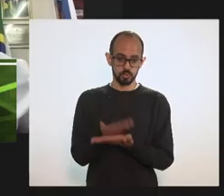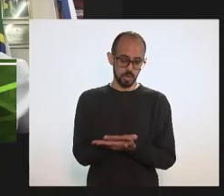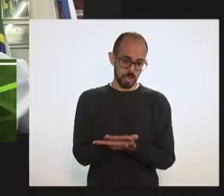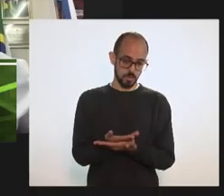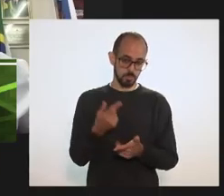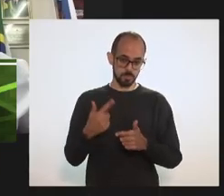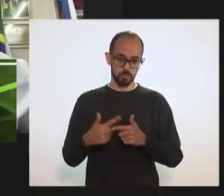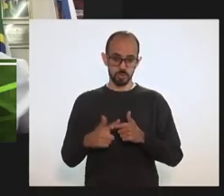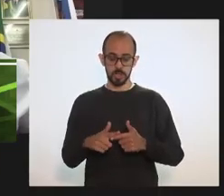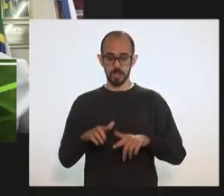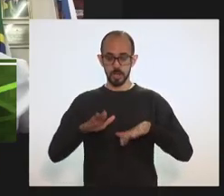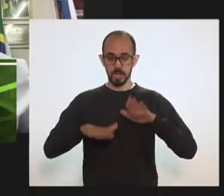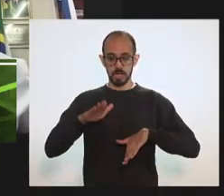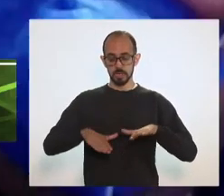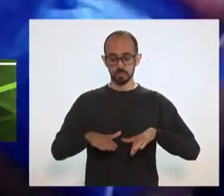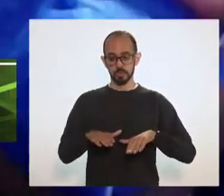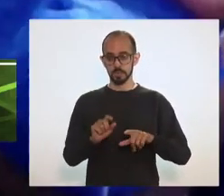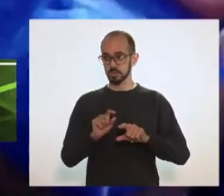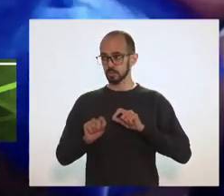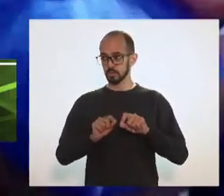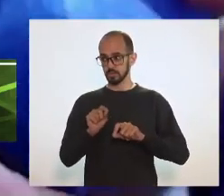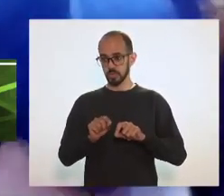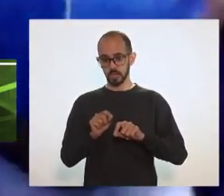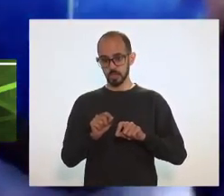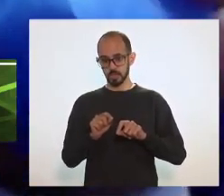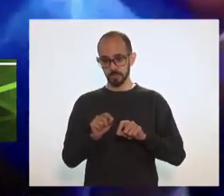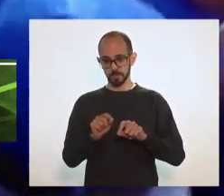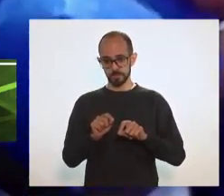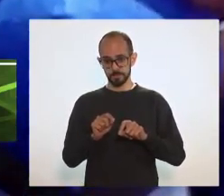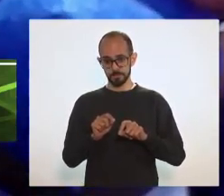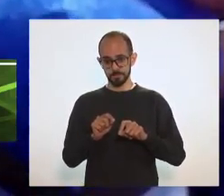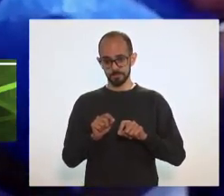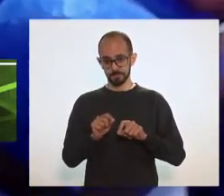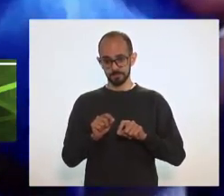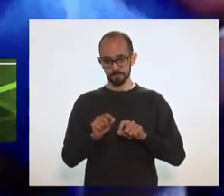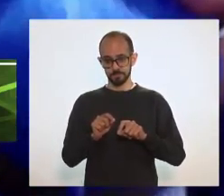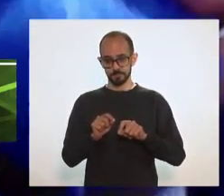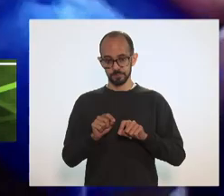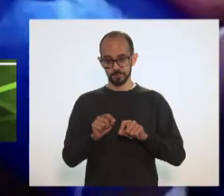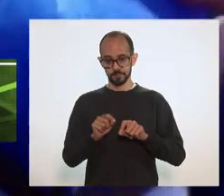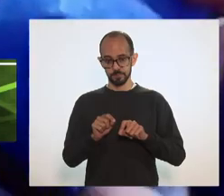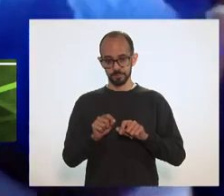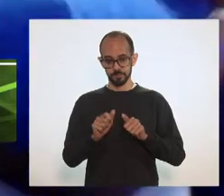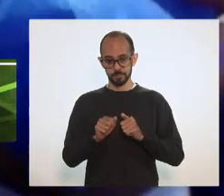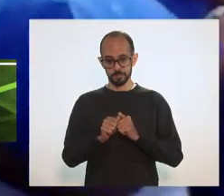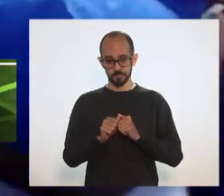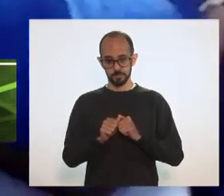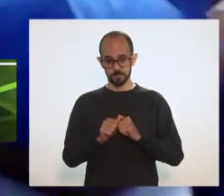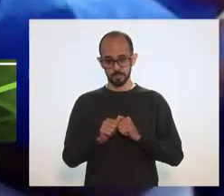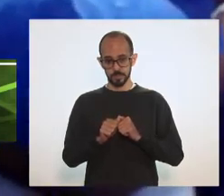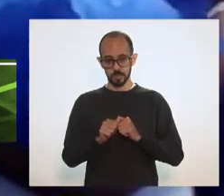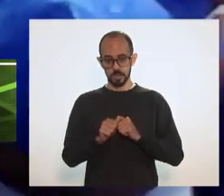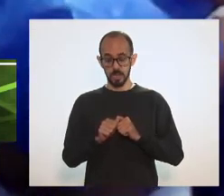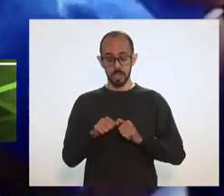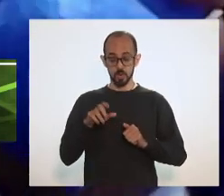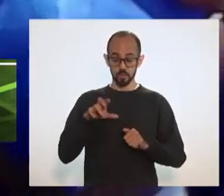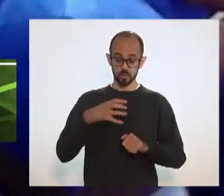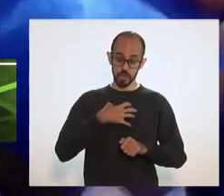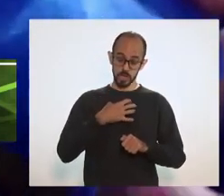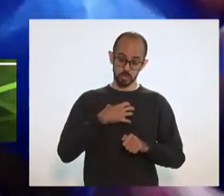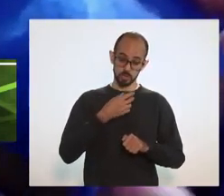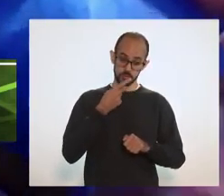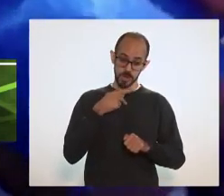que o senhor deve examinar mesmo. É justamente em cima disso, senhor doutor Luiz Paulo, que a